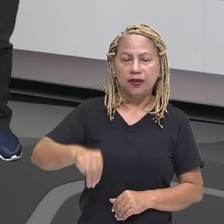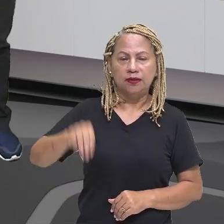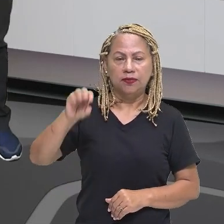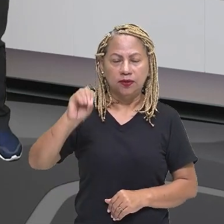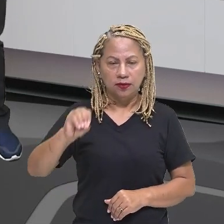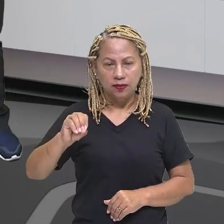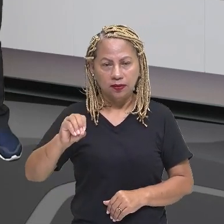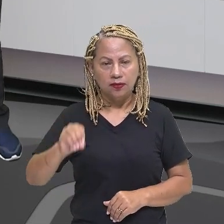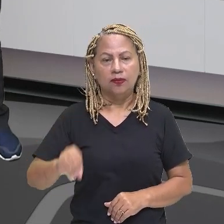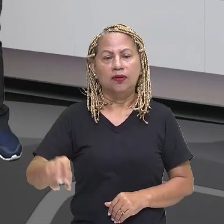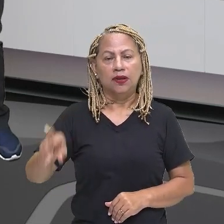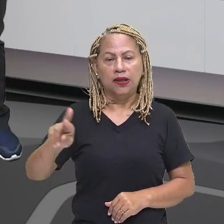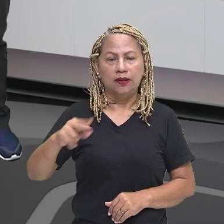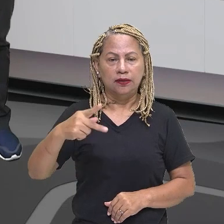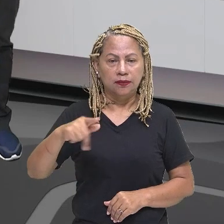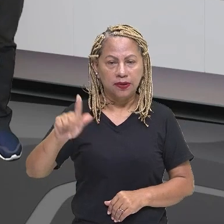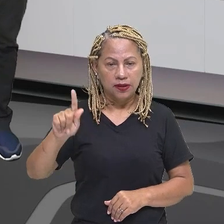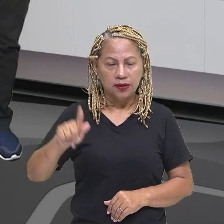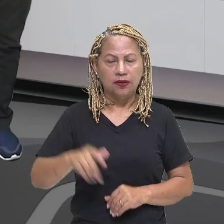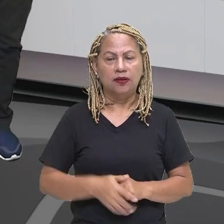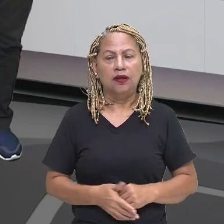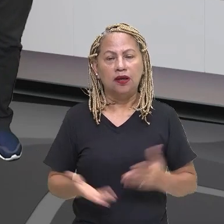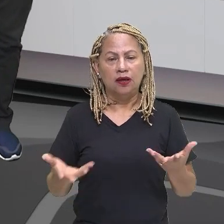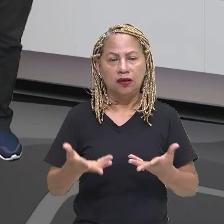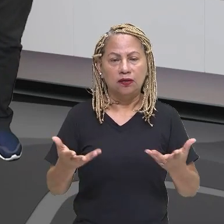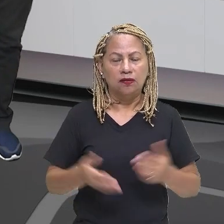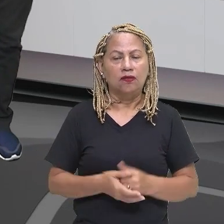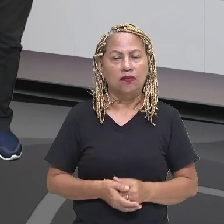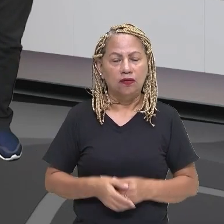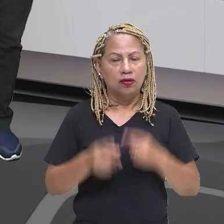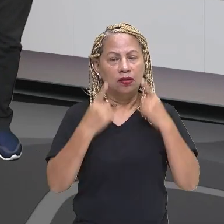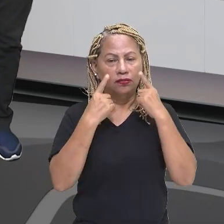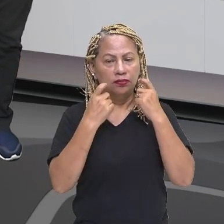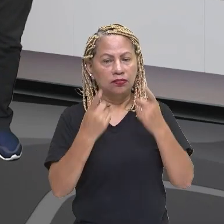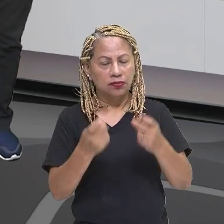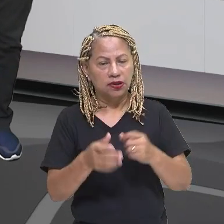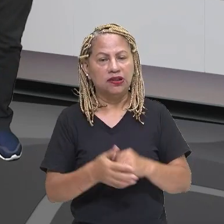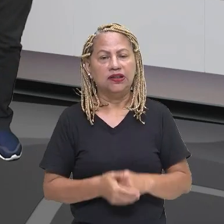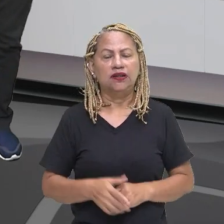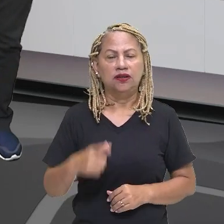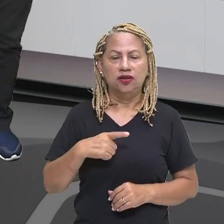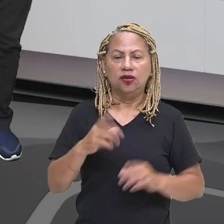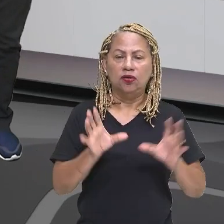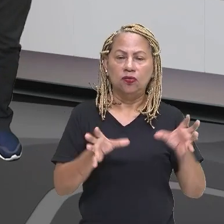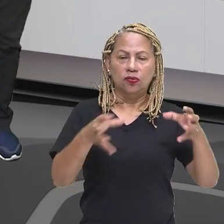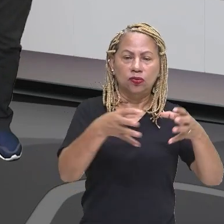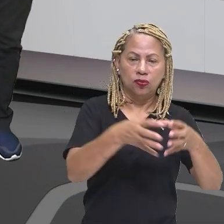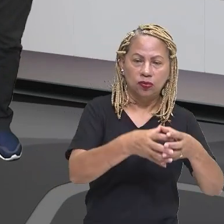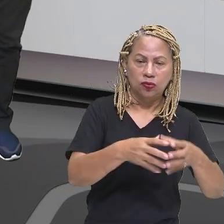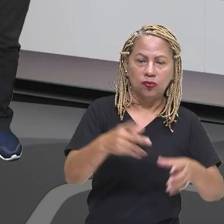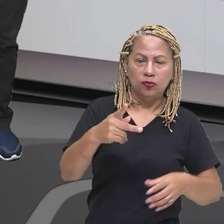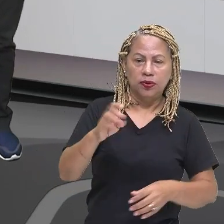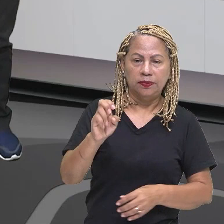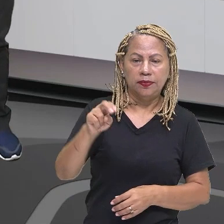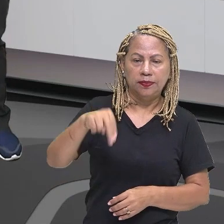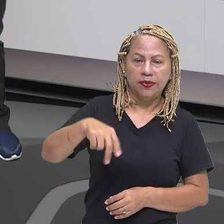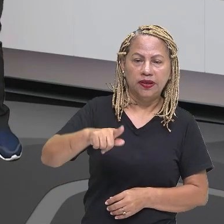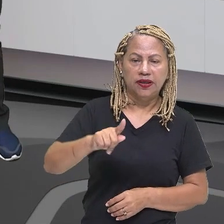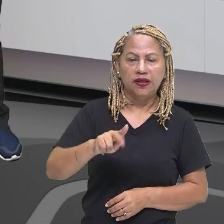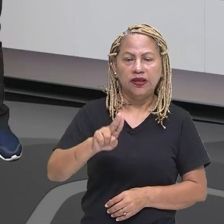descontinuado, isso é uma curiosidade. Havia um jogo chamado Clube Penguin, que era voltado para o